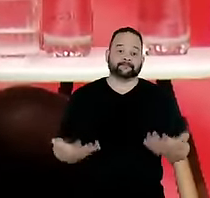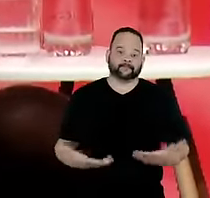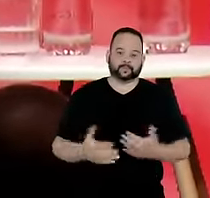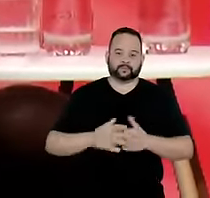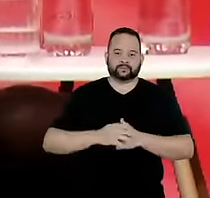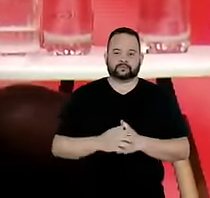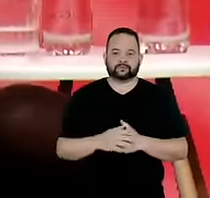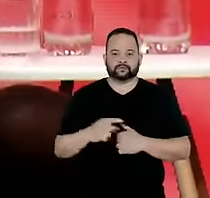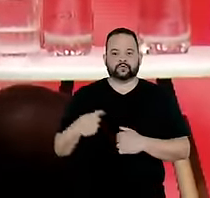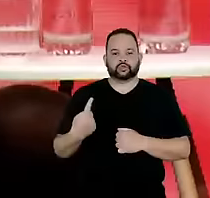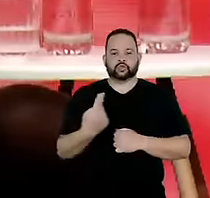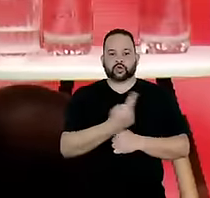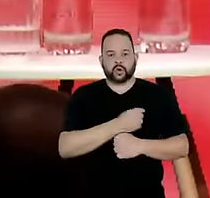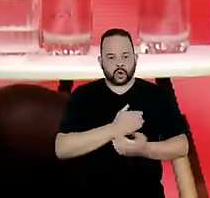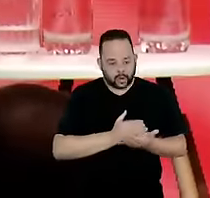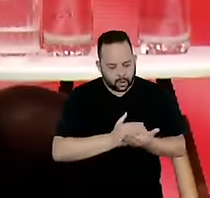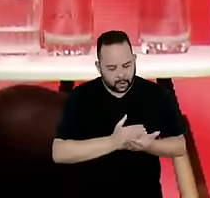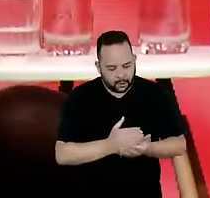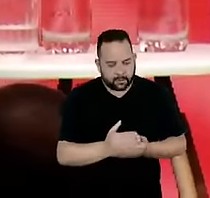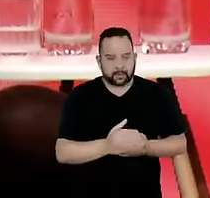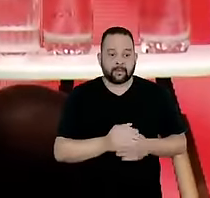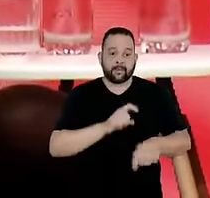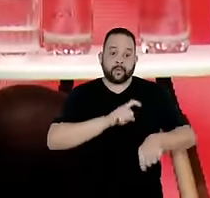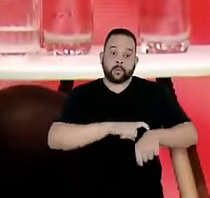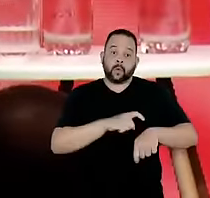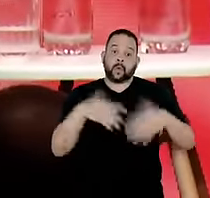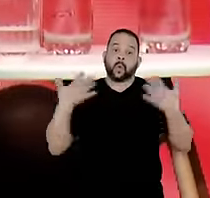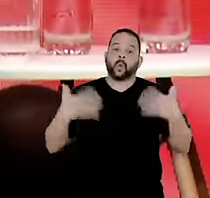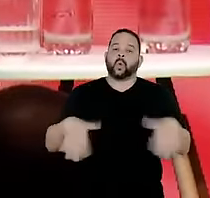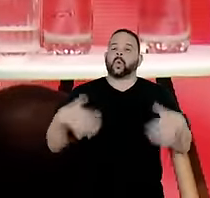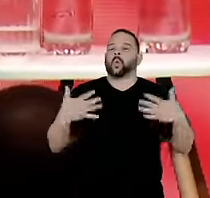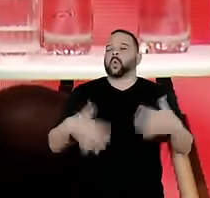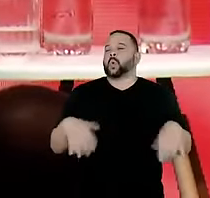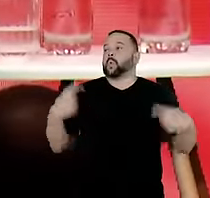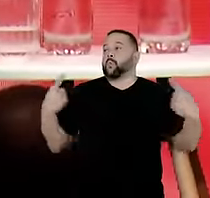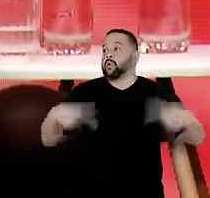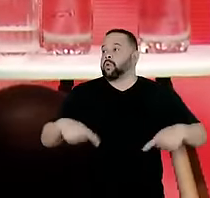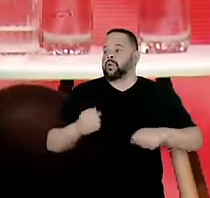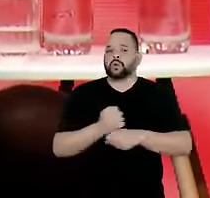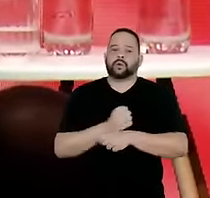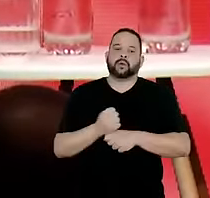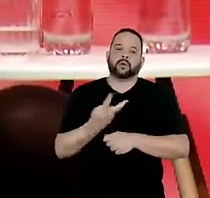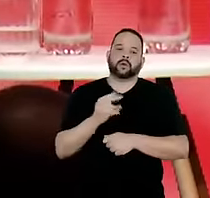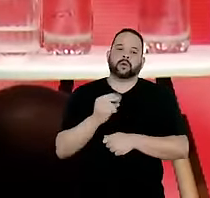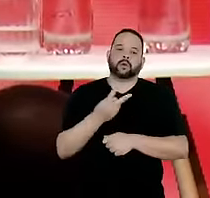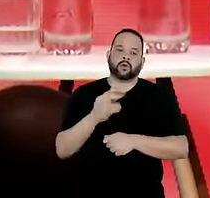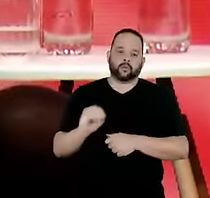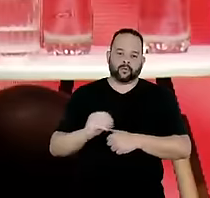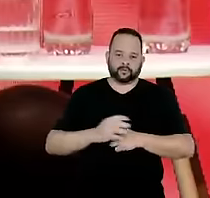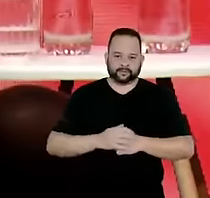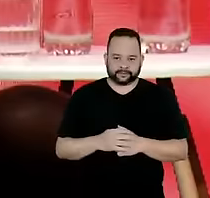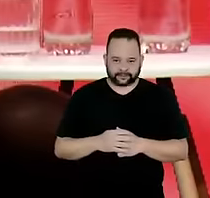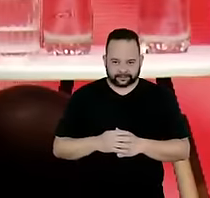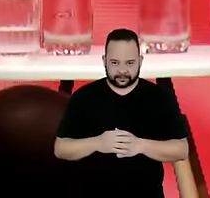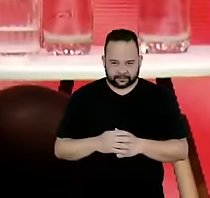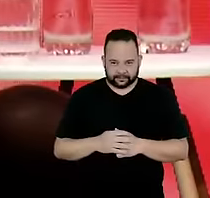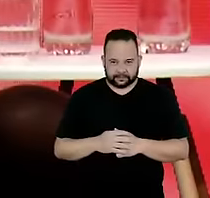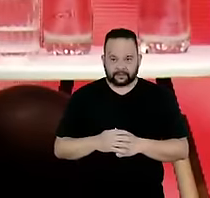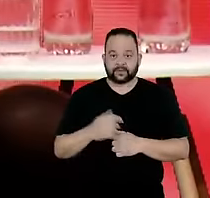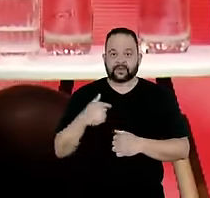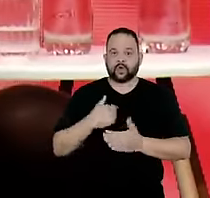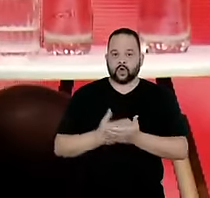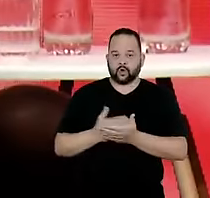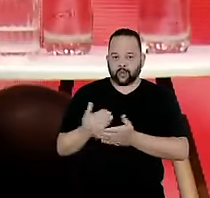começou numa época bem desafiadora que foi no ano de 2 20 né Eh eu eu comecei a minha carreira em 2007 no